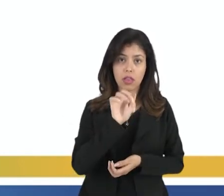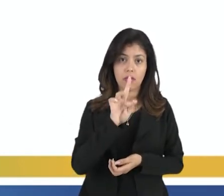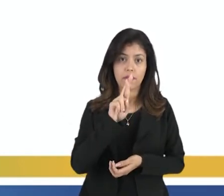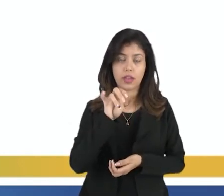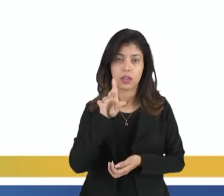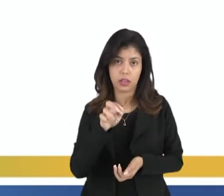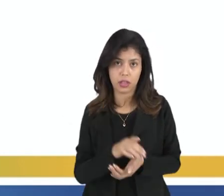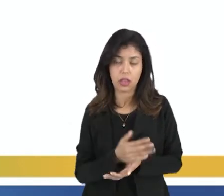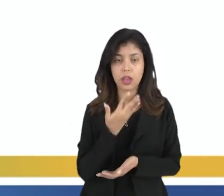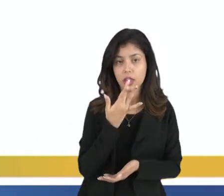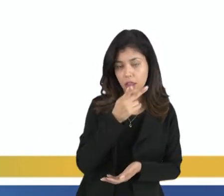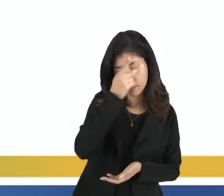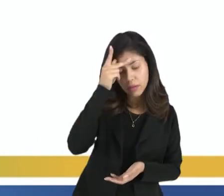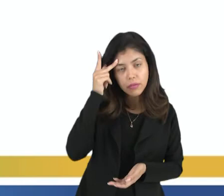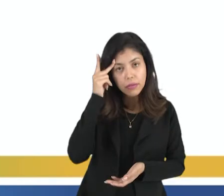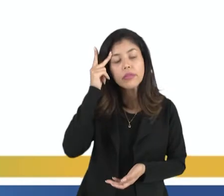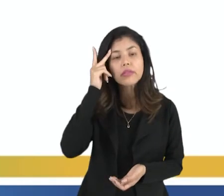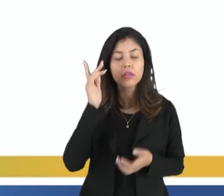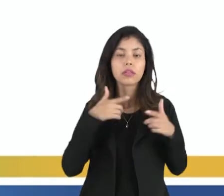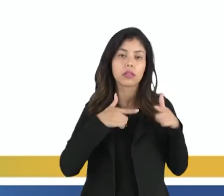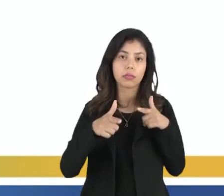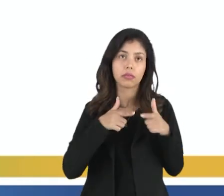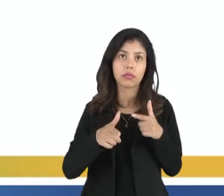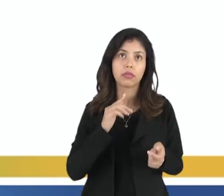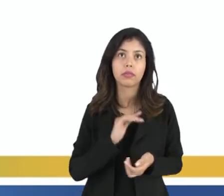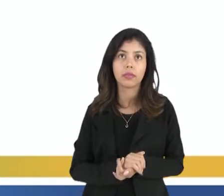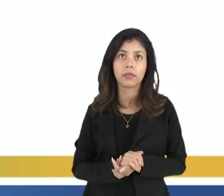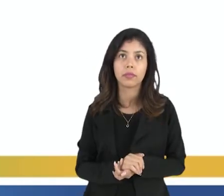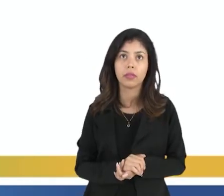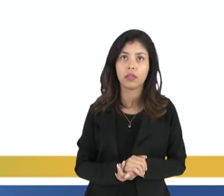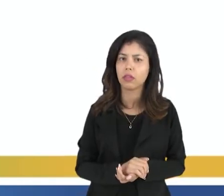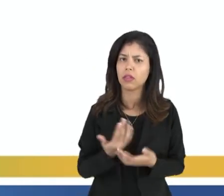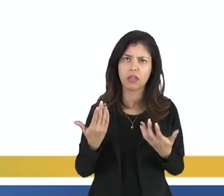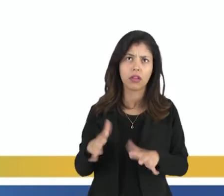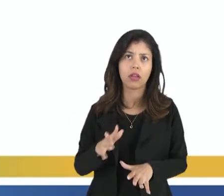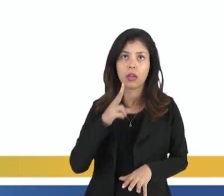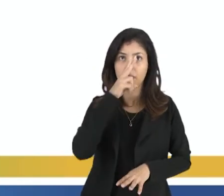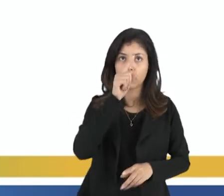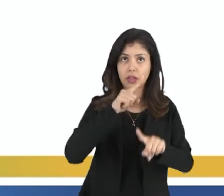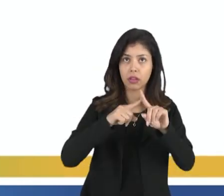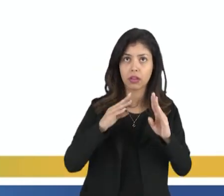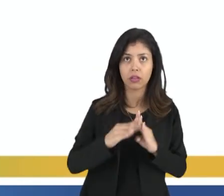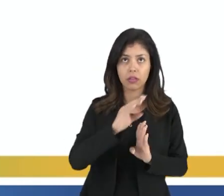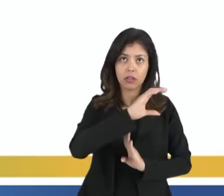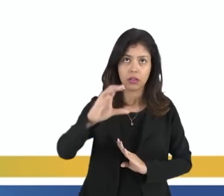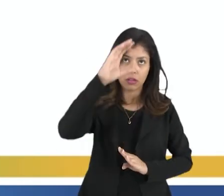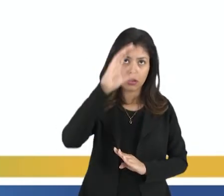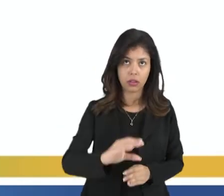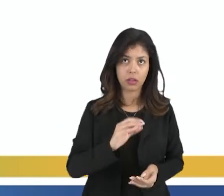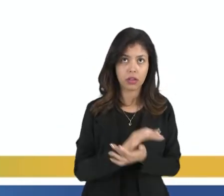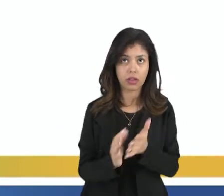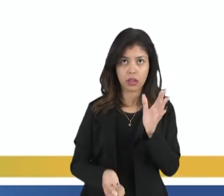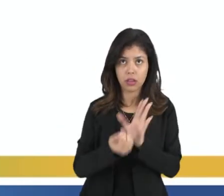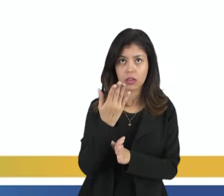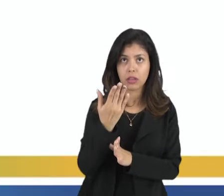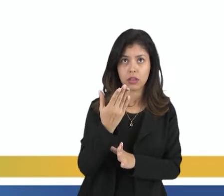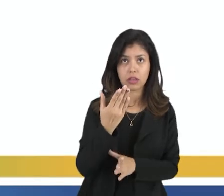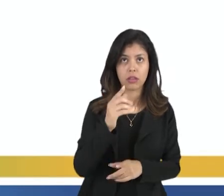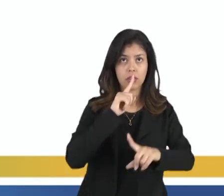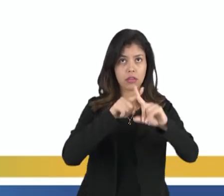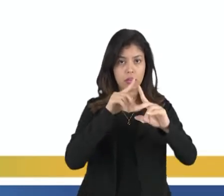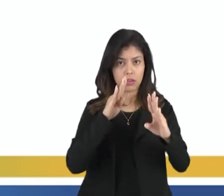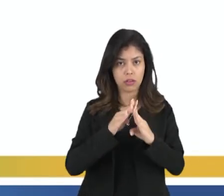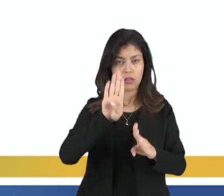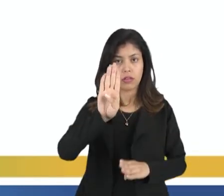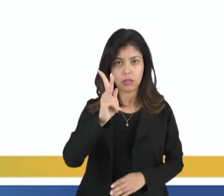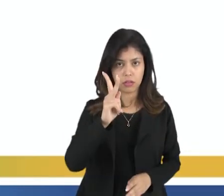alfaiates, né, por conta das pessoas que trabalhavam. E o que eles não queriam, o poder da Igreja Católica, né, e pretendiam criar uma